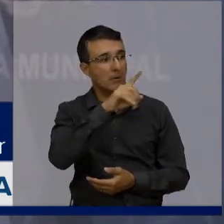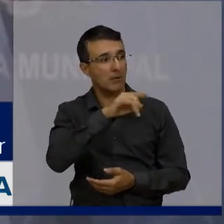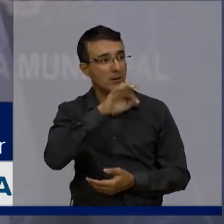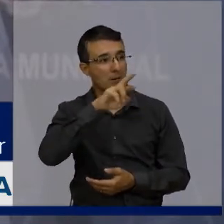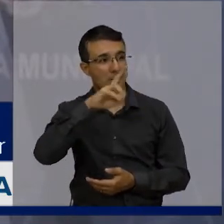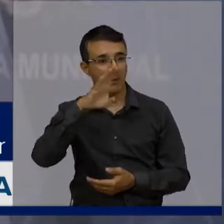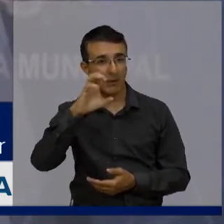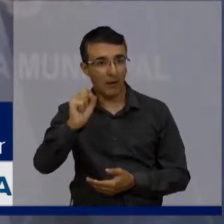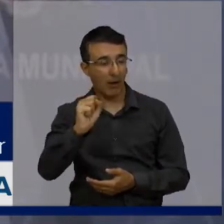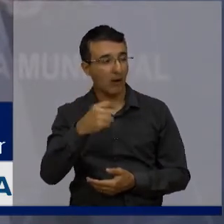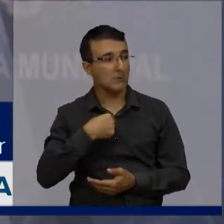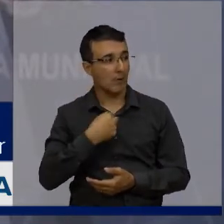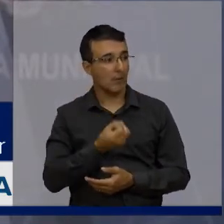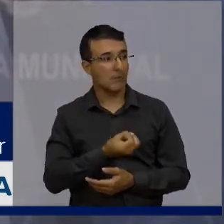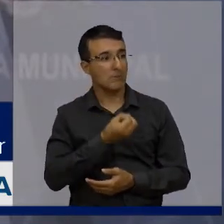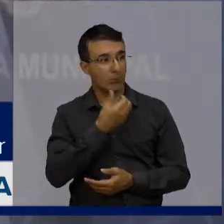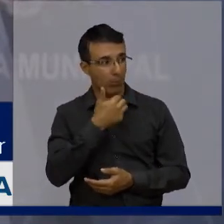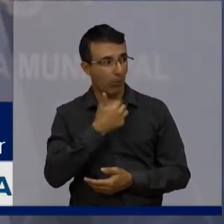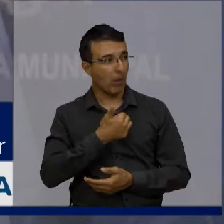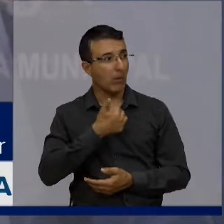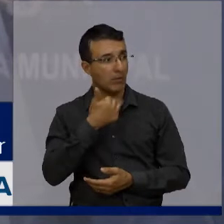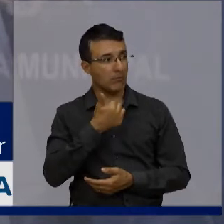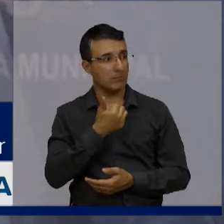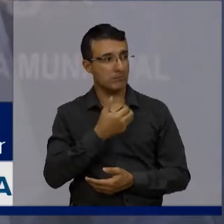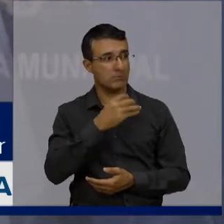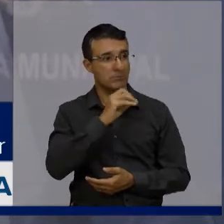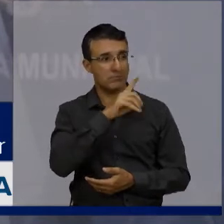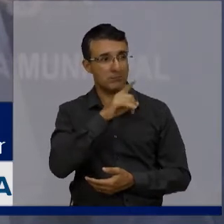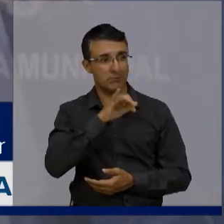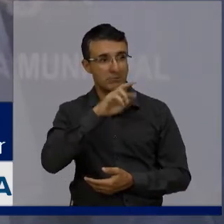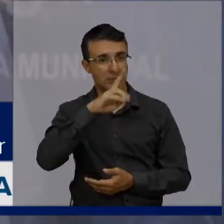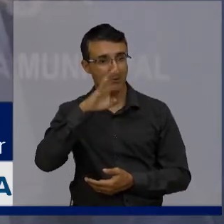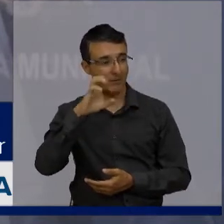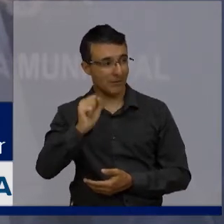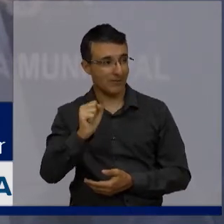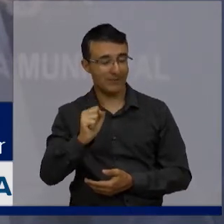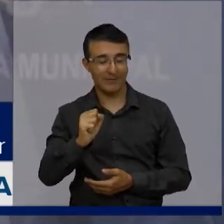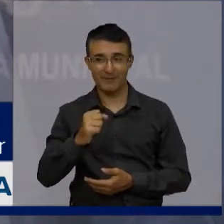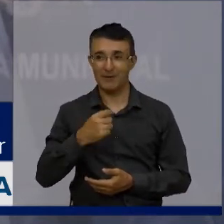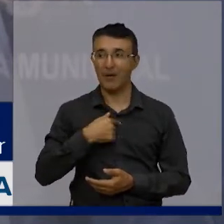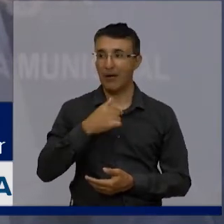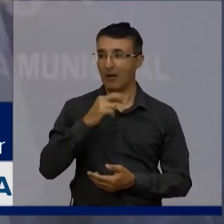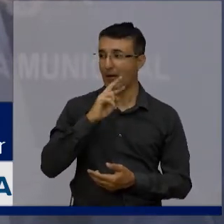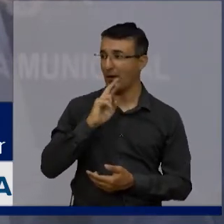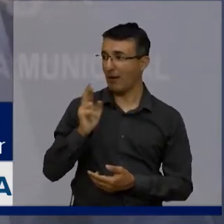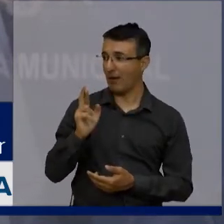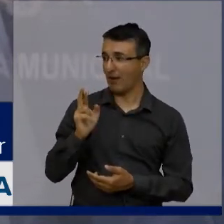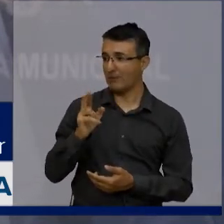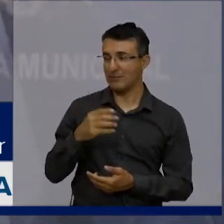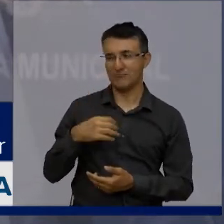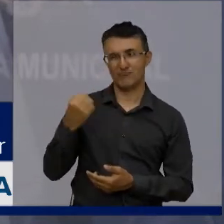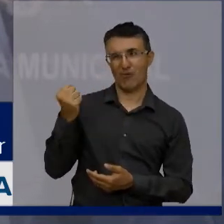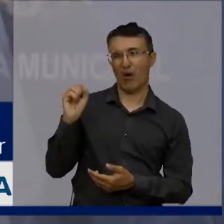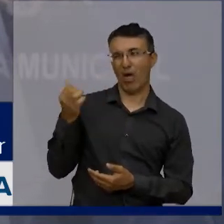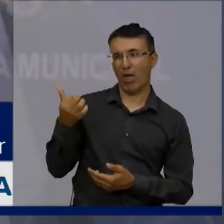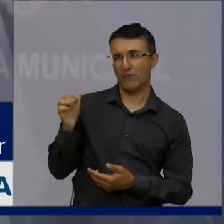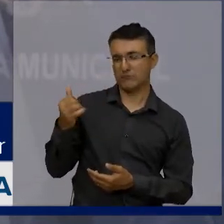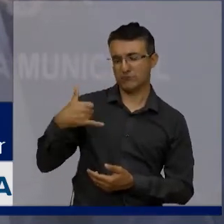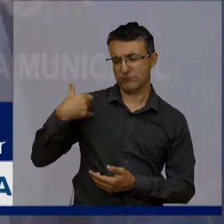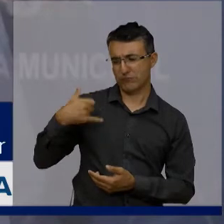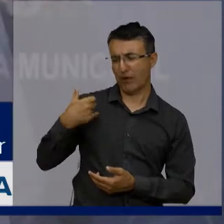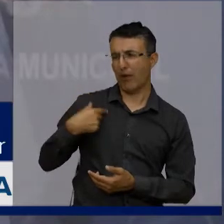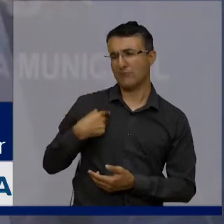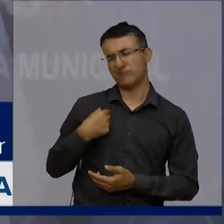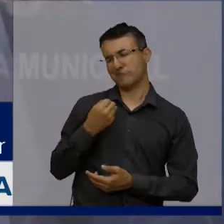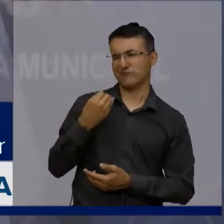Coronel Osiris? E a resposta do senhor Osiris foi, com 86 anos não dá para estar tudo bem, né, meu filho? E aí